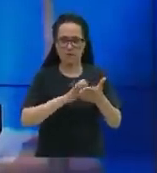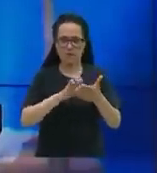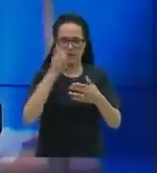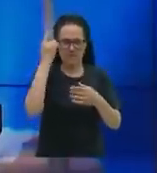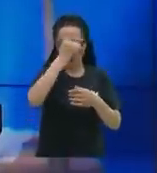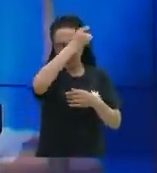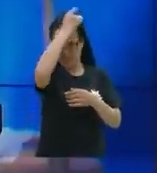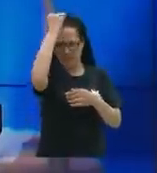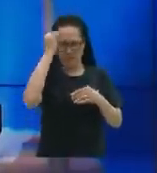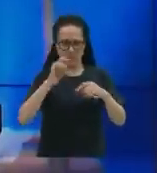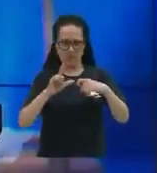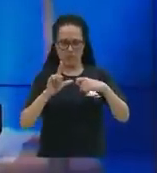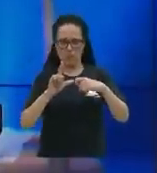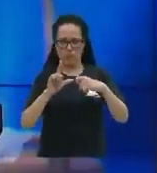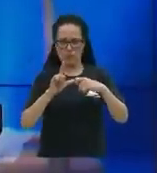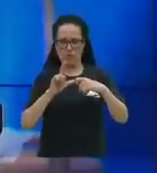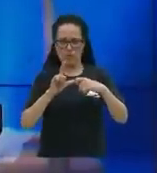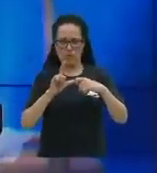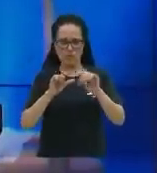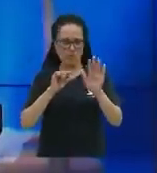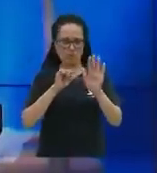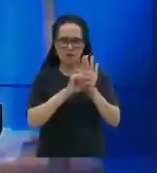versículos 17 em diante.